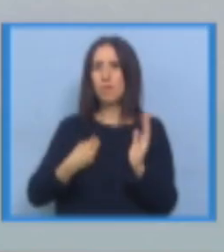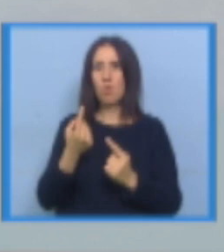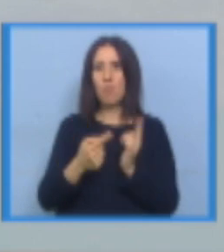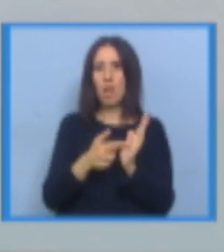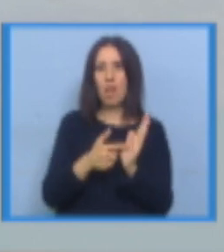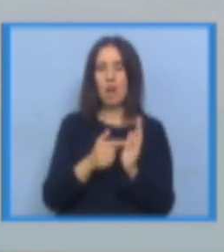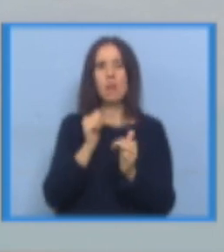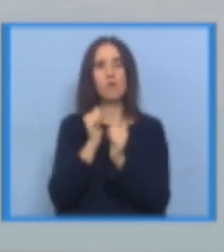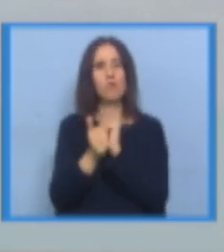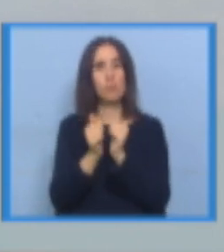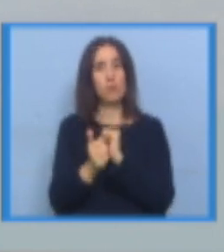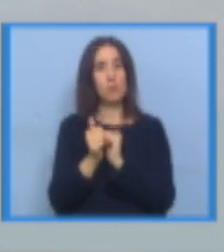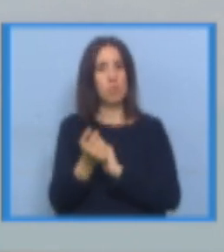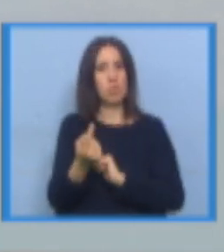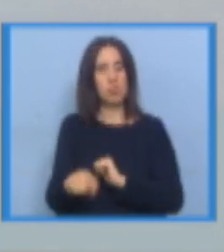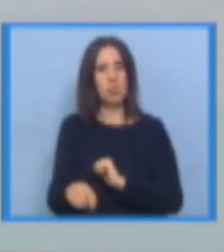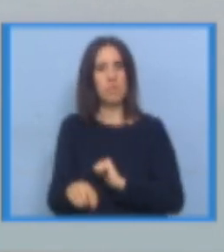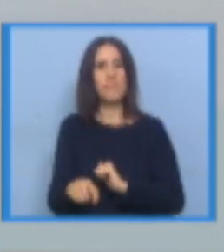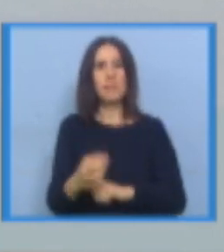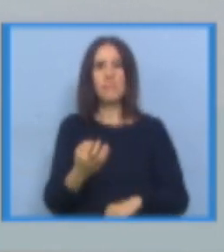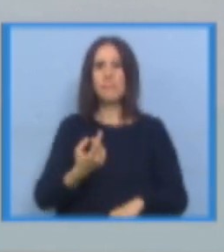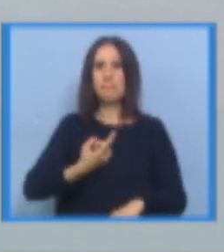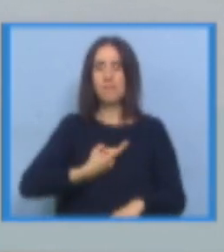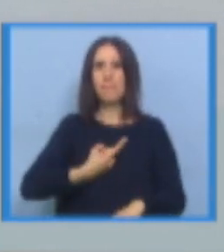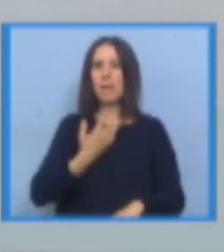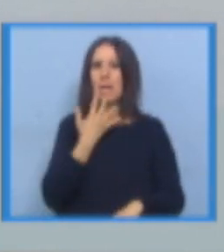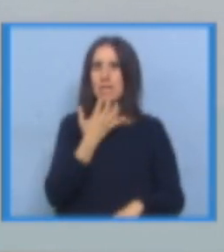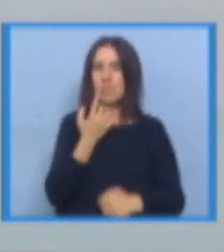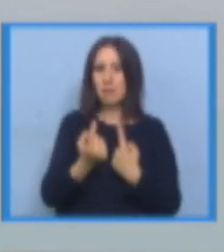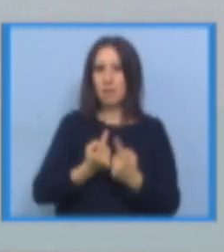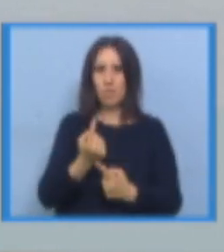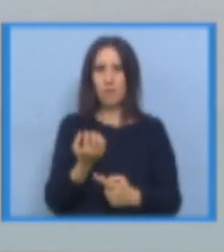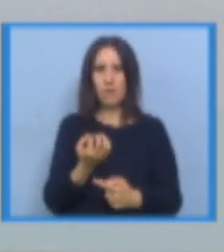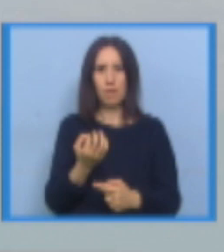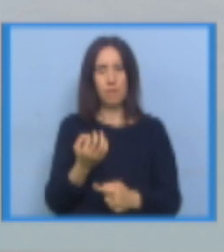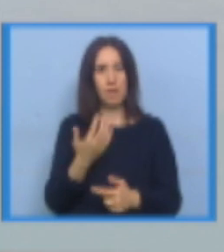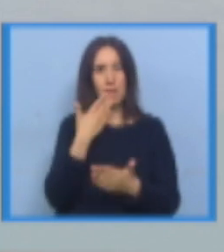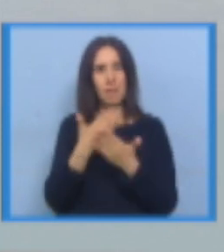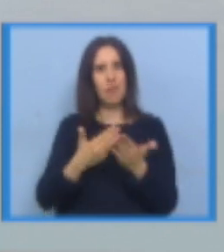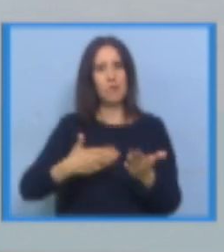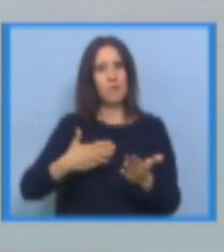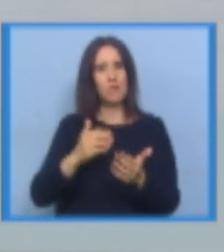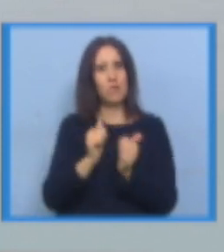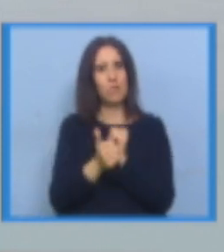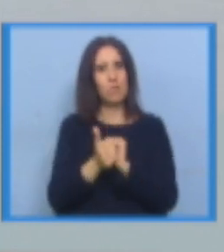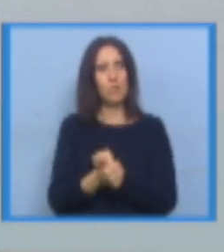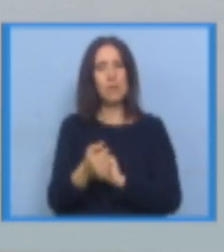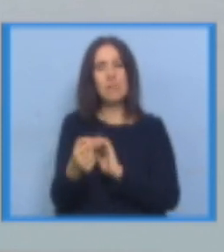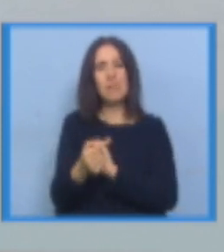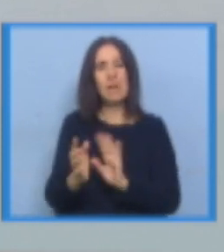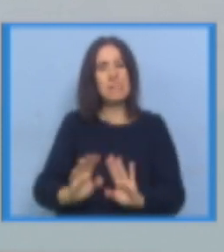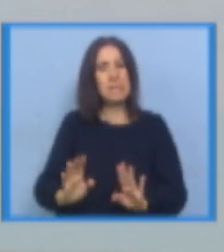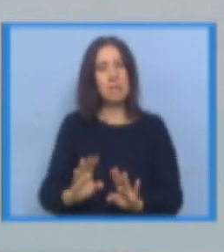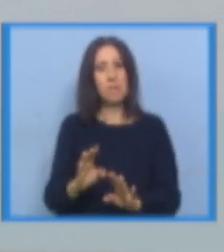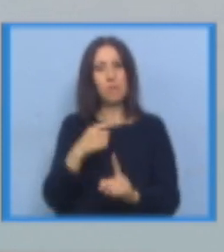o desporto tem e que devemos ter algum cuidado para não tornar o desporto, digamos assim, algo negativo, mas